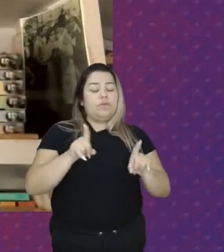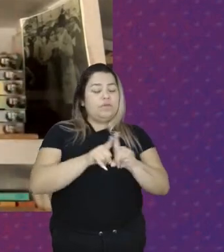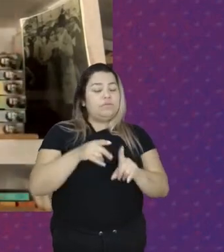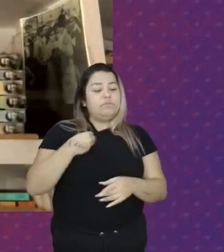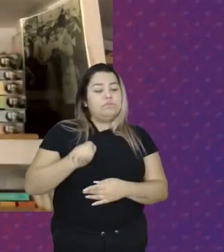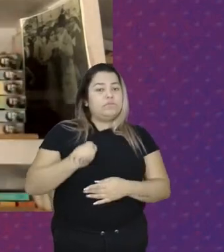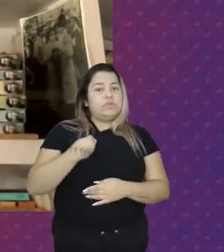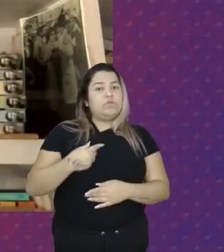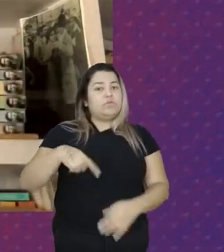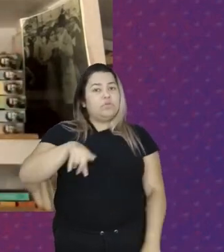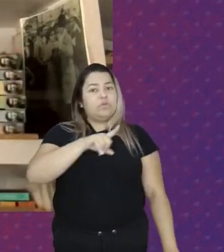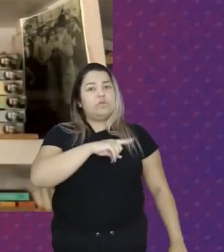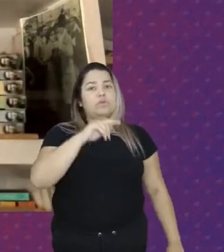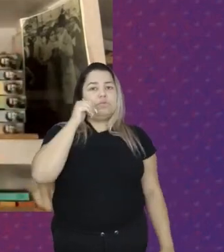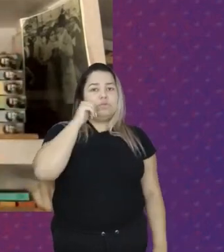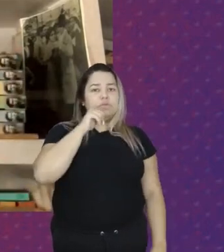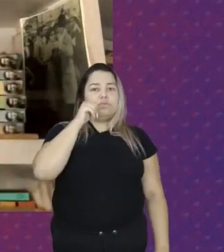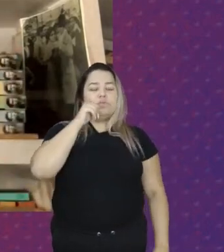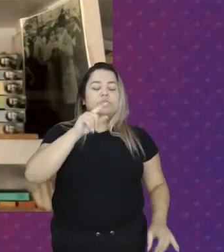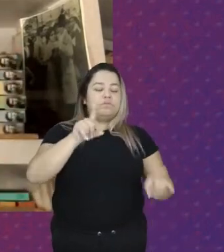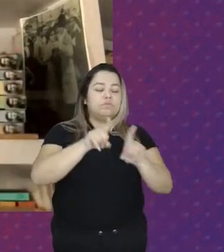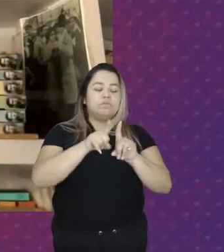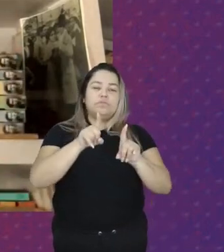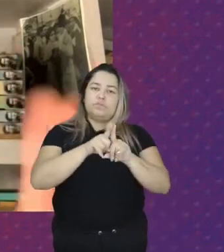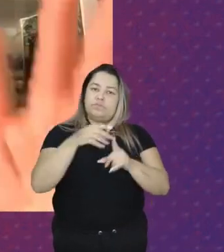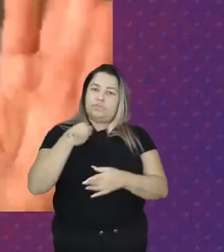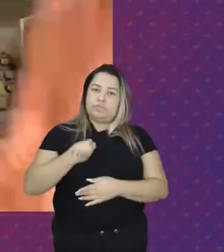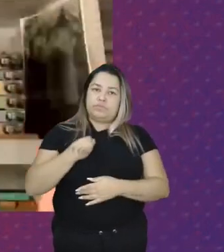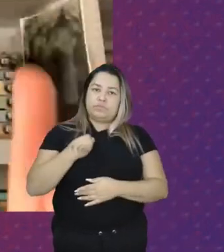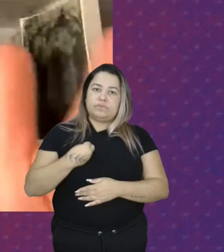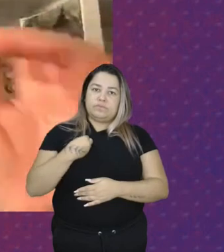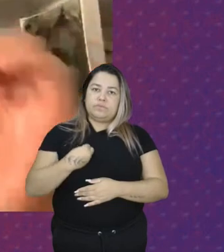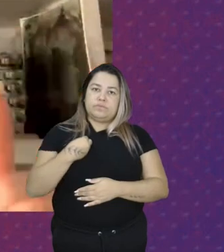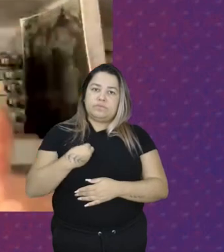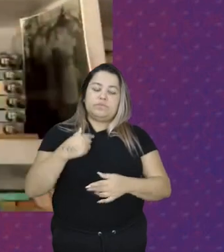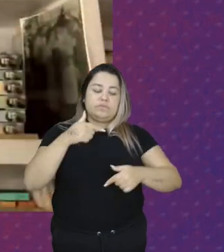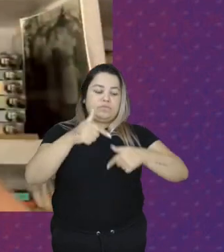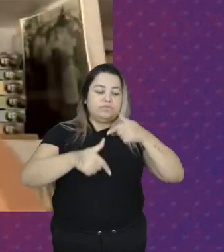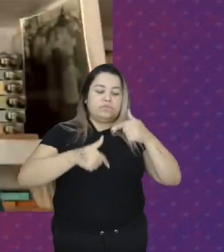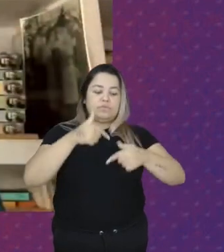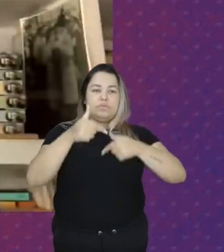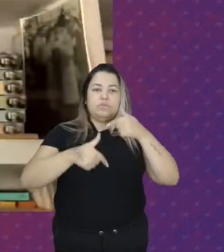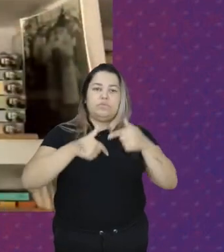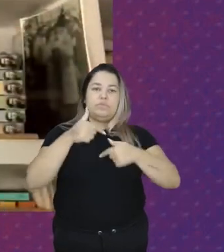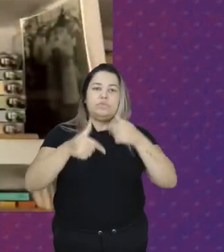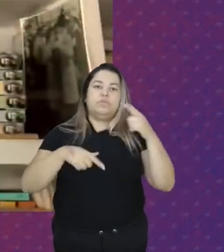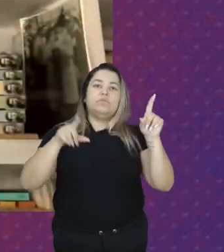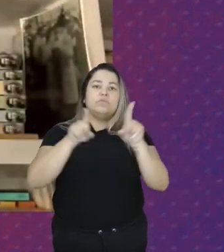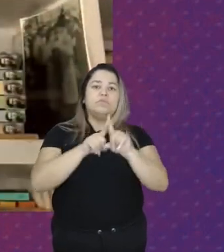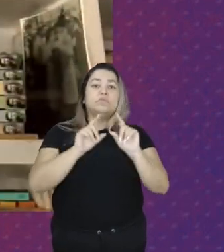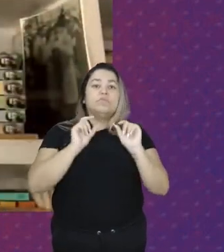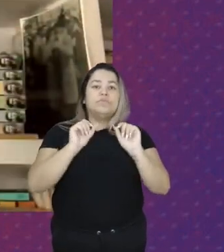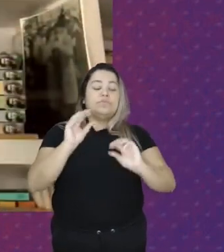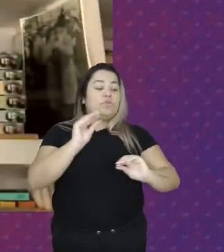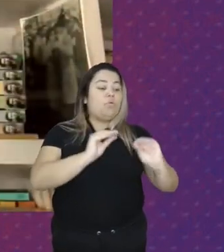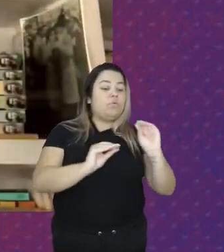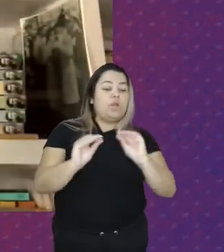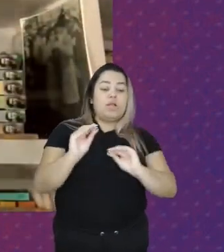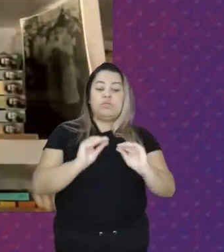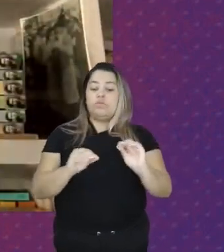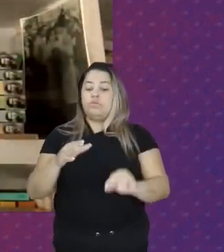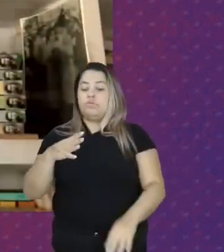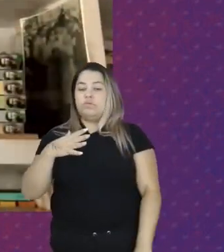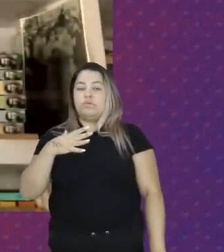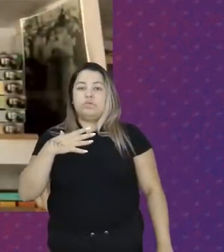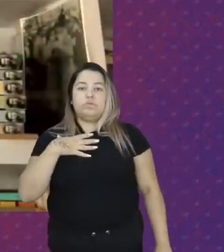que nós mulheres temos que viver. Né? O trabalho, a sobrecarga de trabalho, de cuidado com os filhos, de